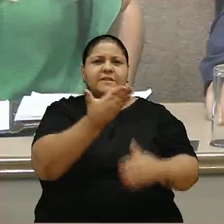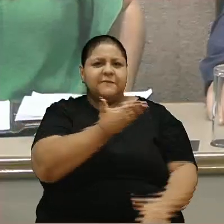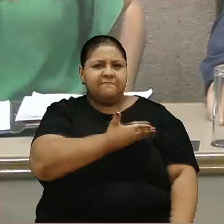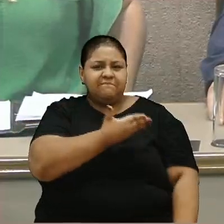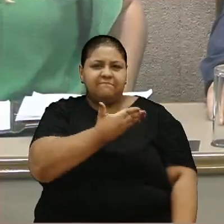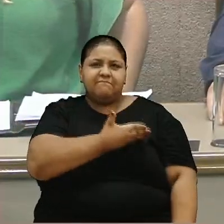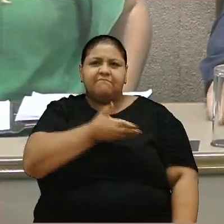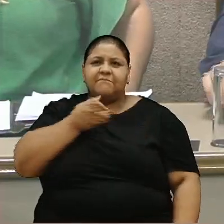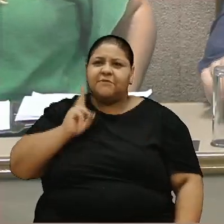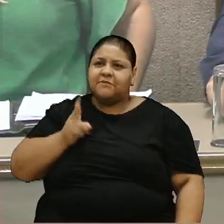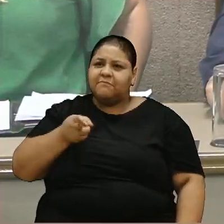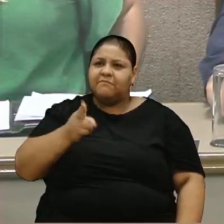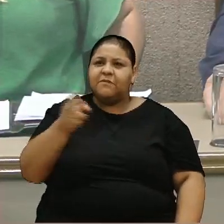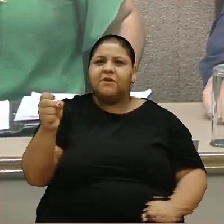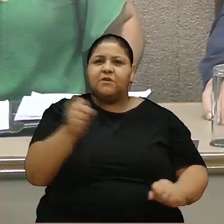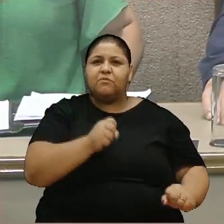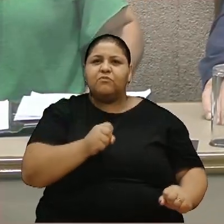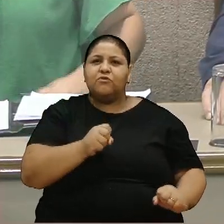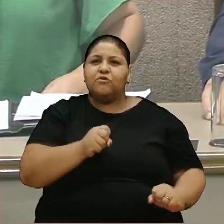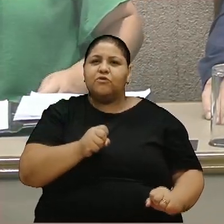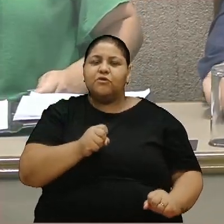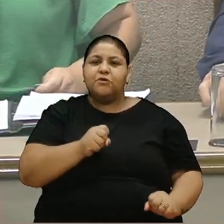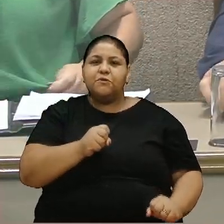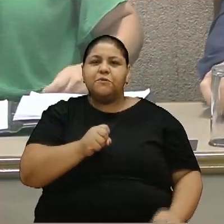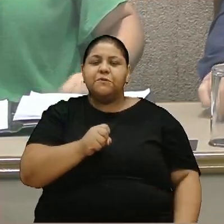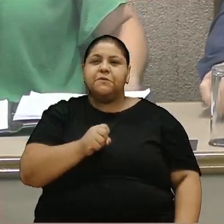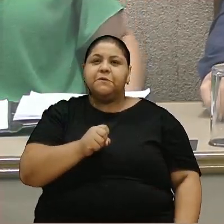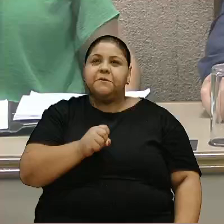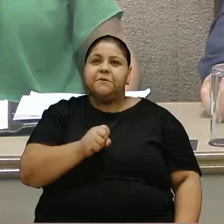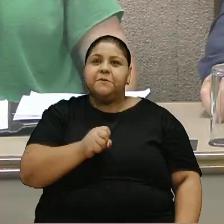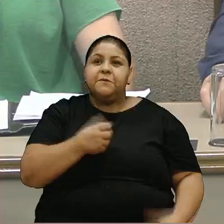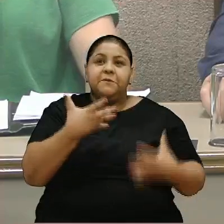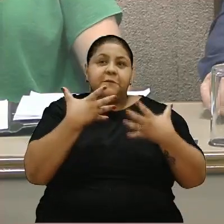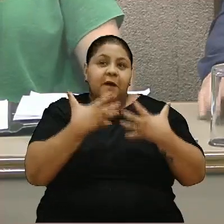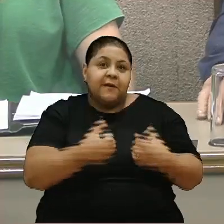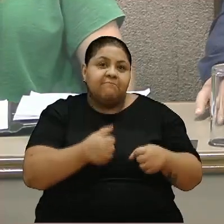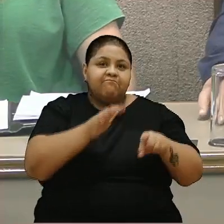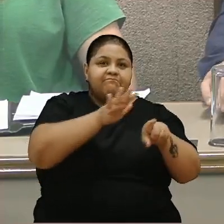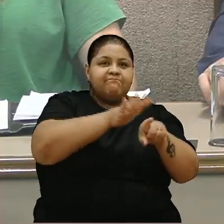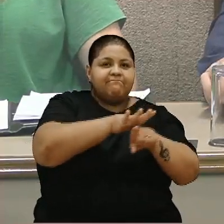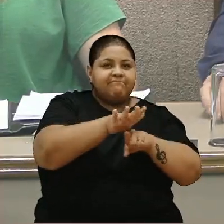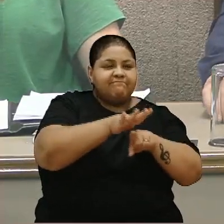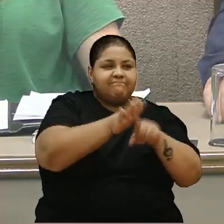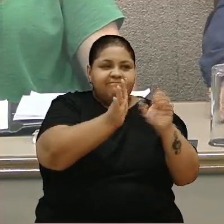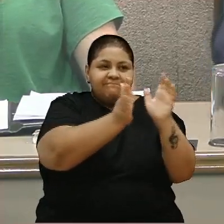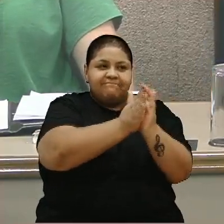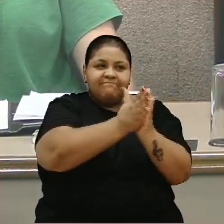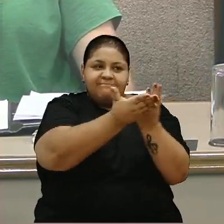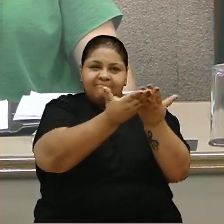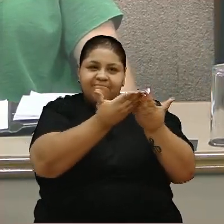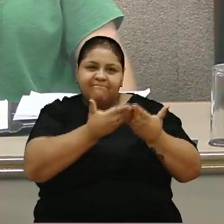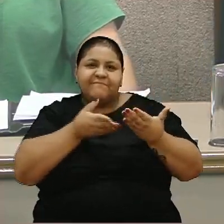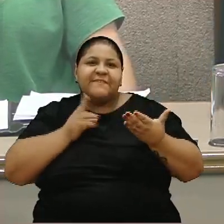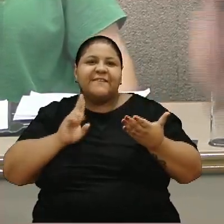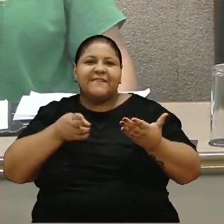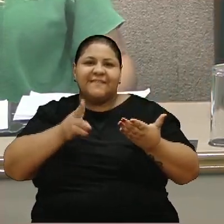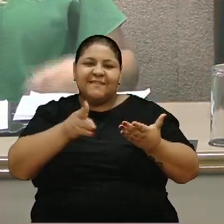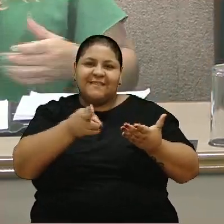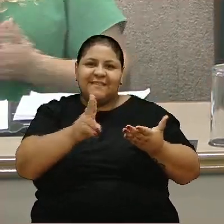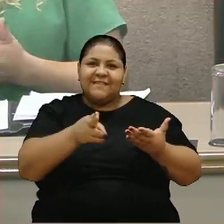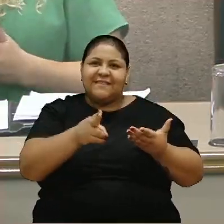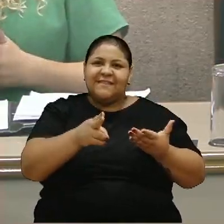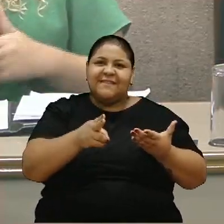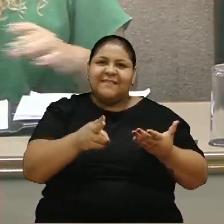e sempre que pude acolher os pedidos do nobre colega hoje, né? E assim vai continuar.